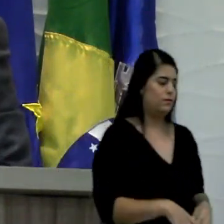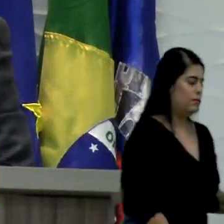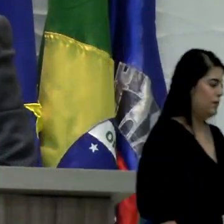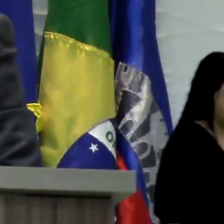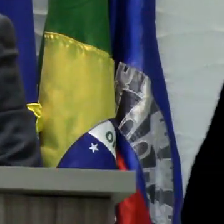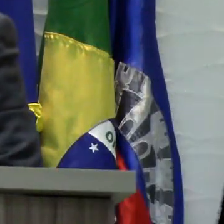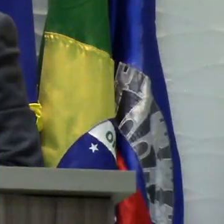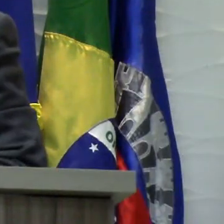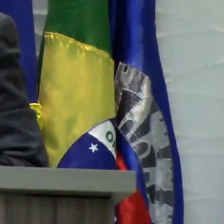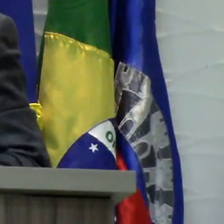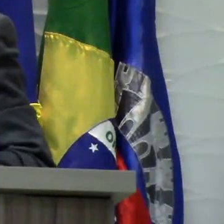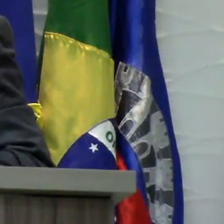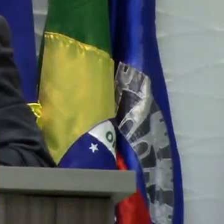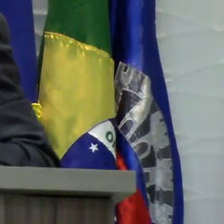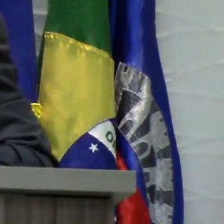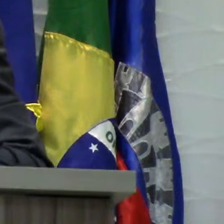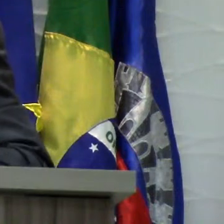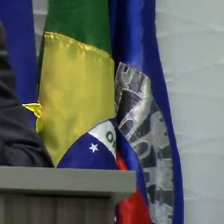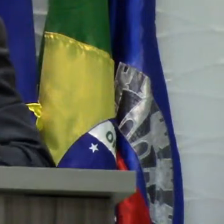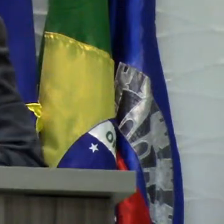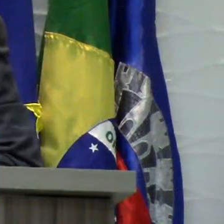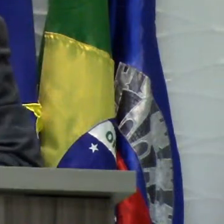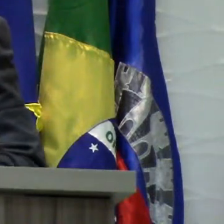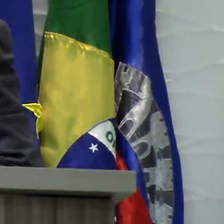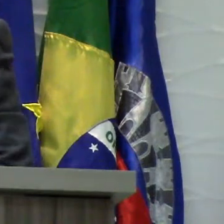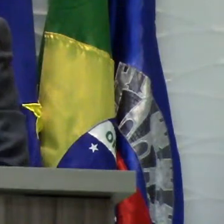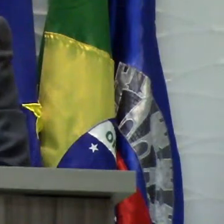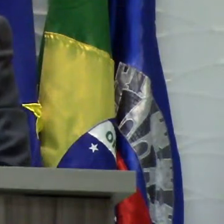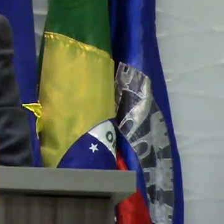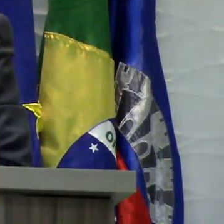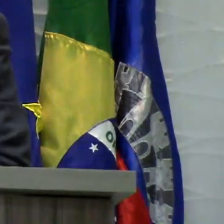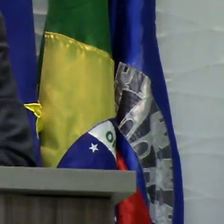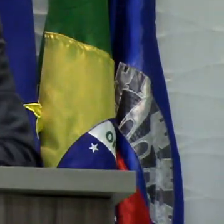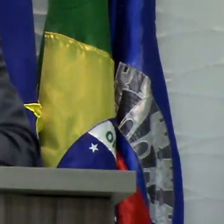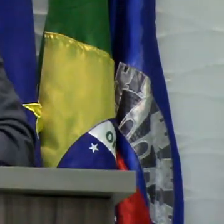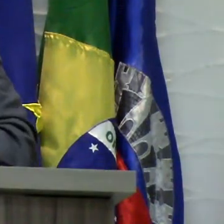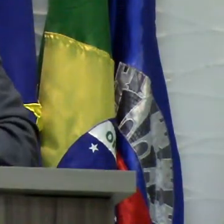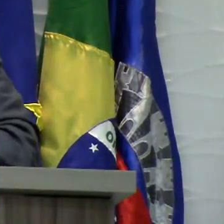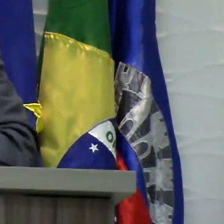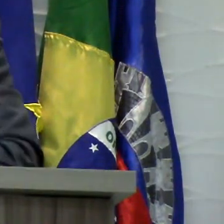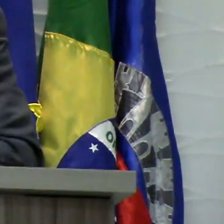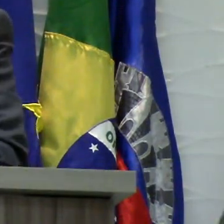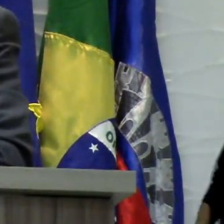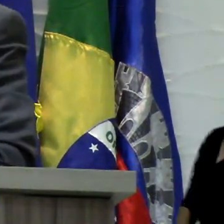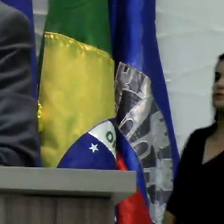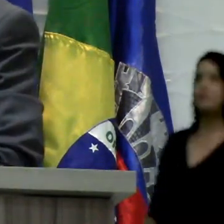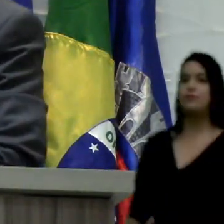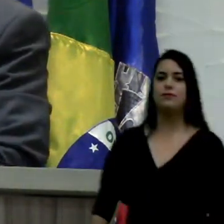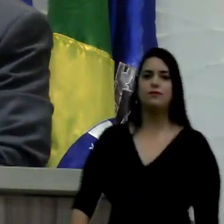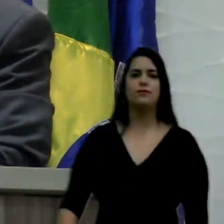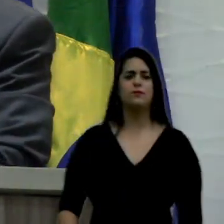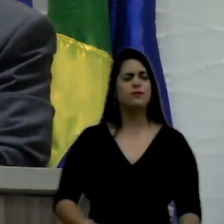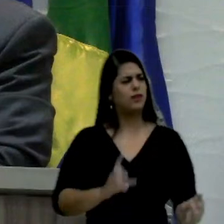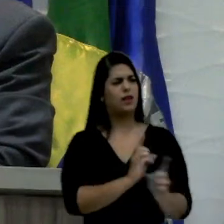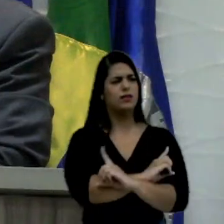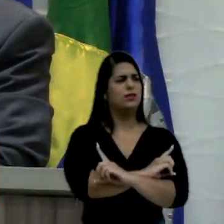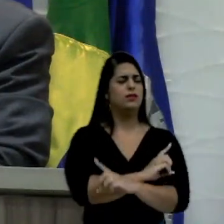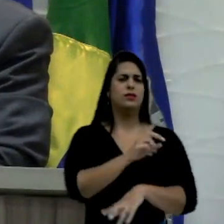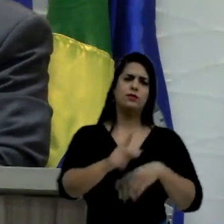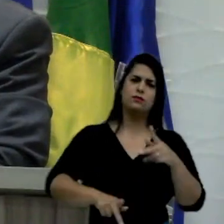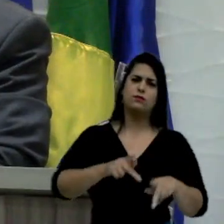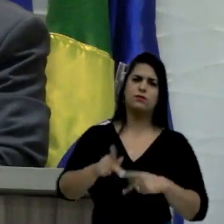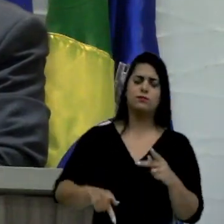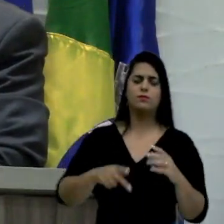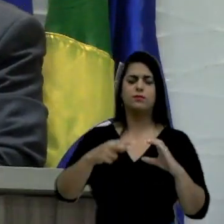discursos descontrolados, contrariando a cabeça da população. A Câmara de Vereadores fez a